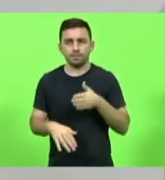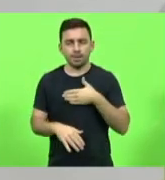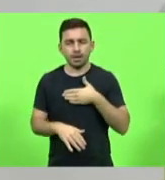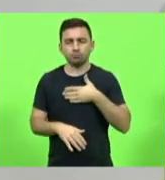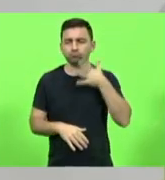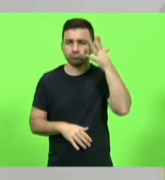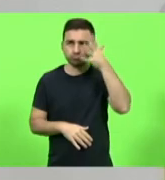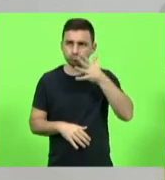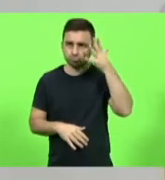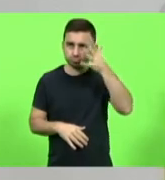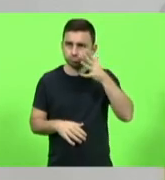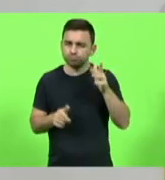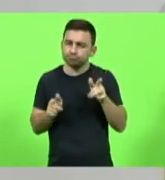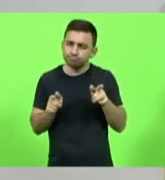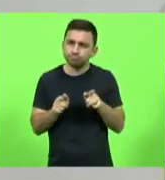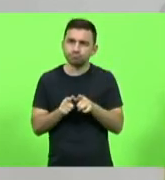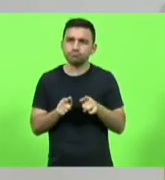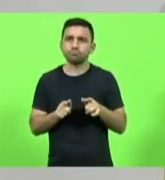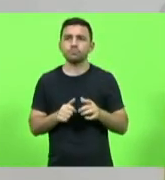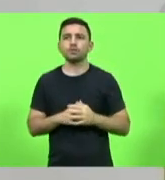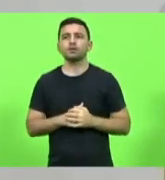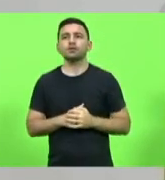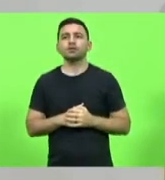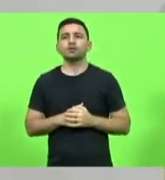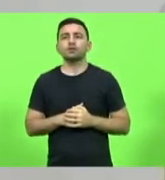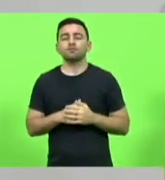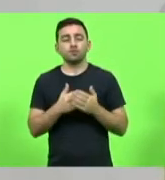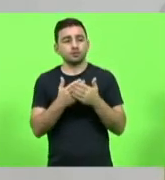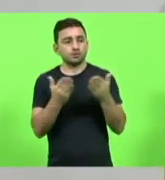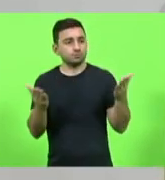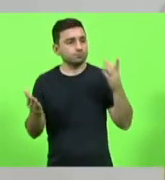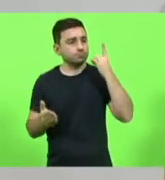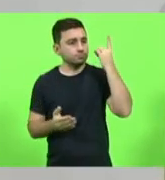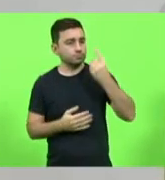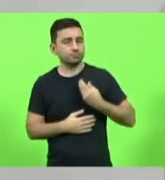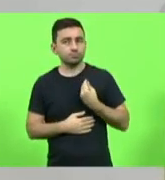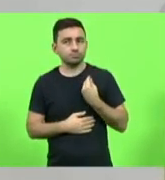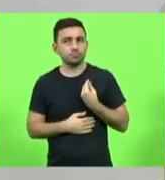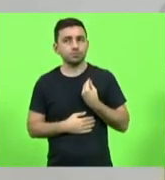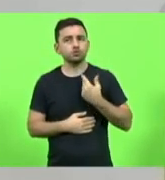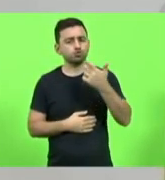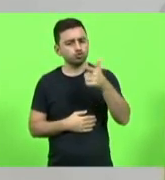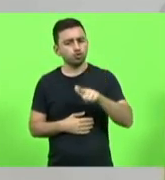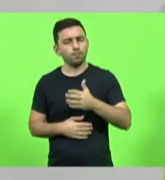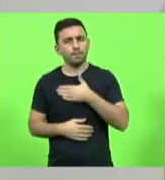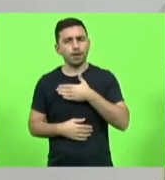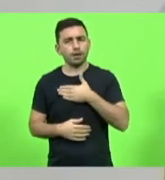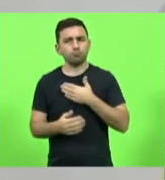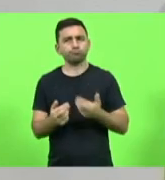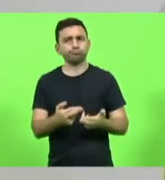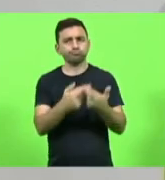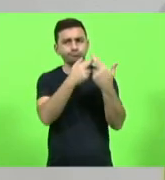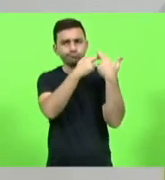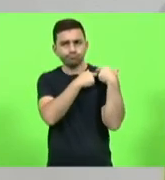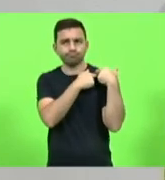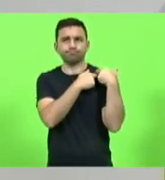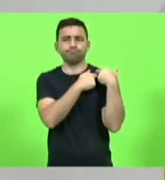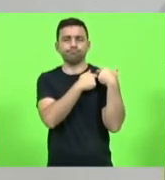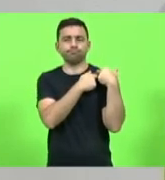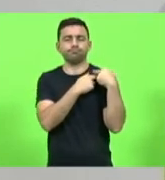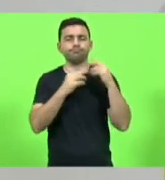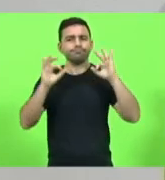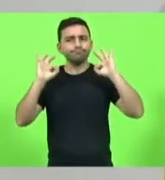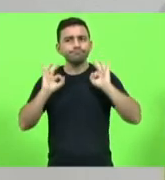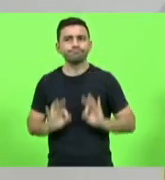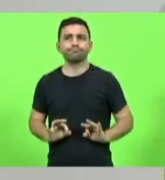discurso, senhor presidente, senhores deputados aqui presentes, reafirmando o meu compromisso e tenho certeza que é